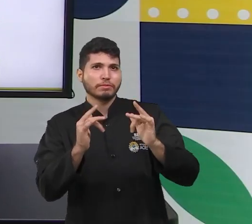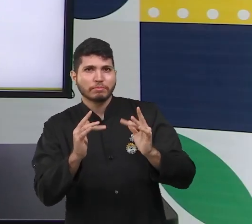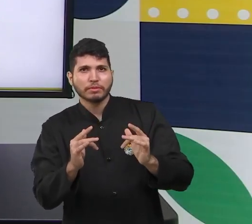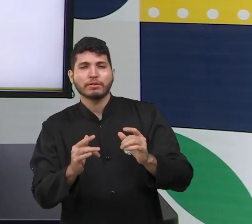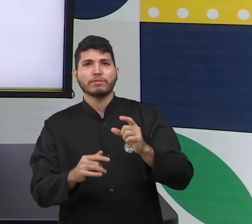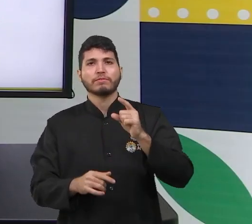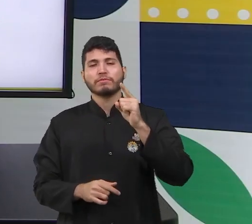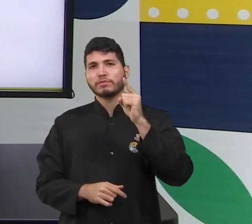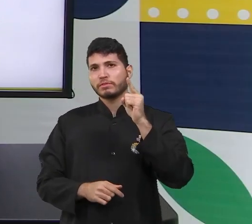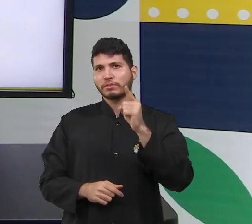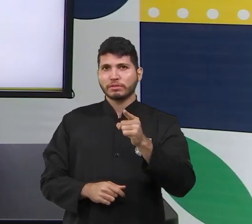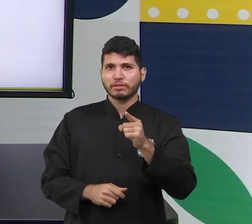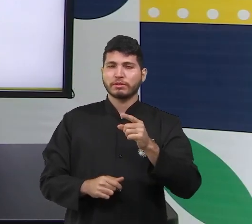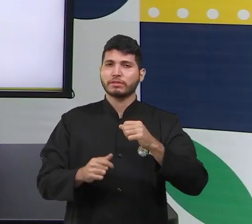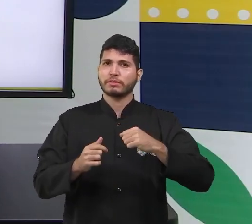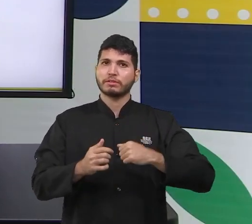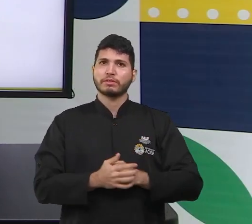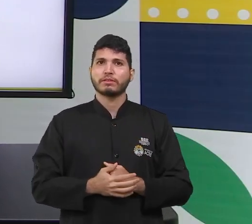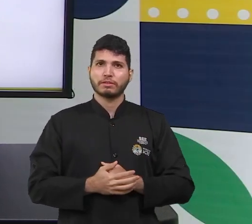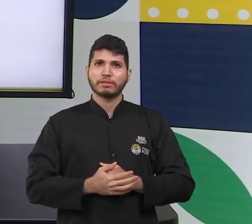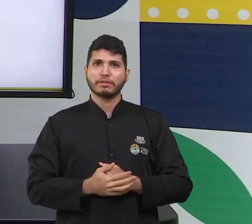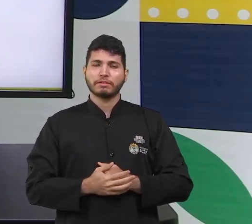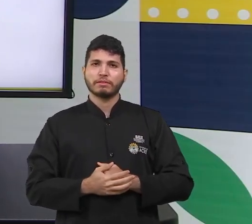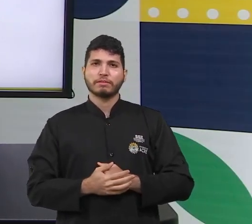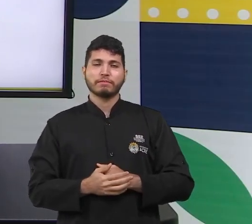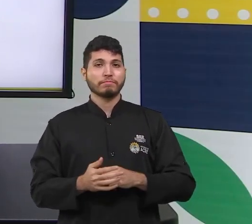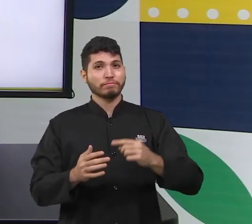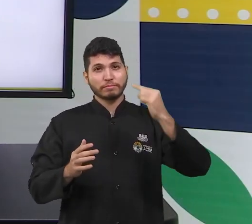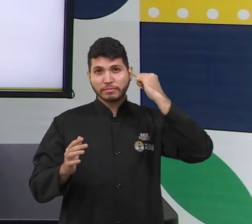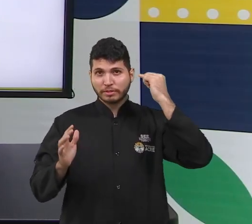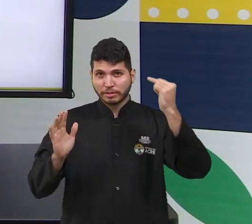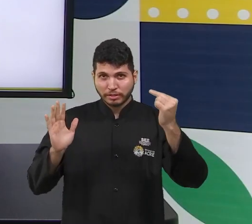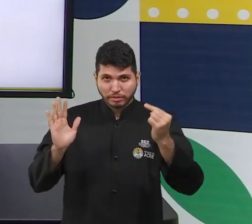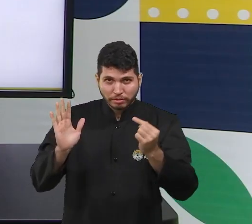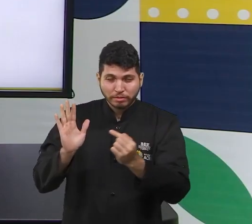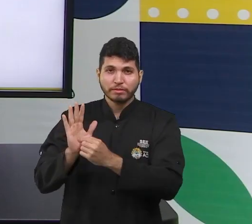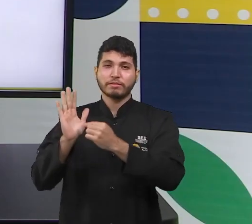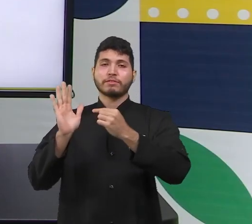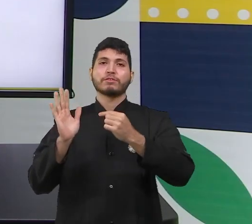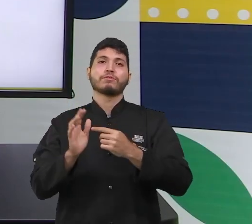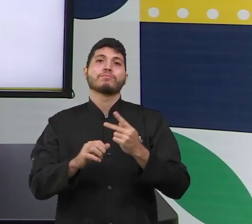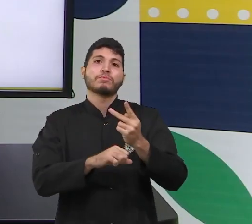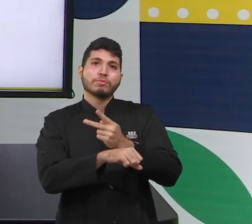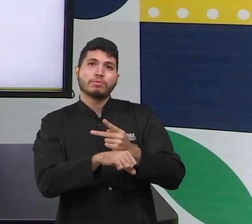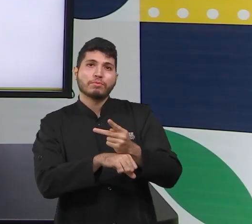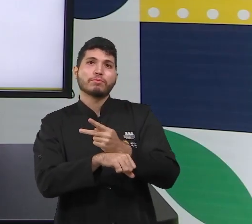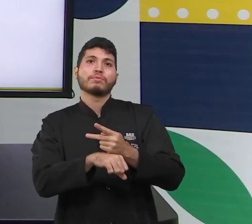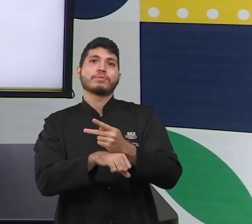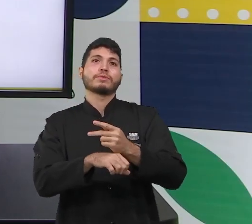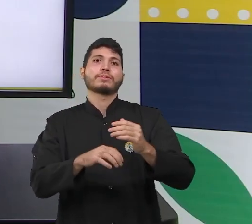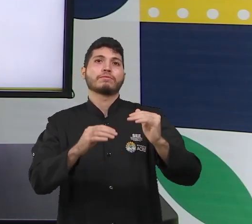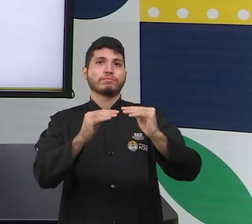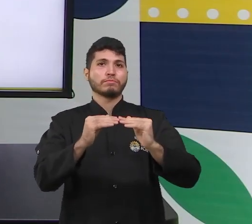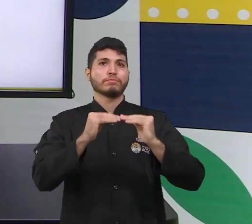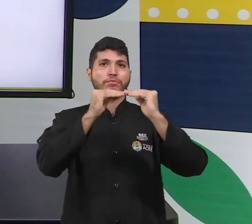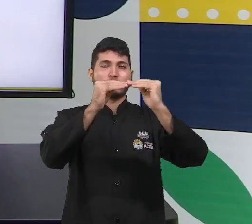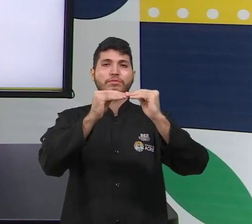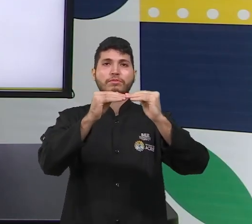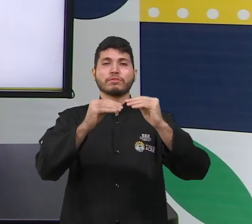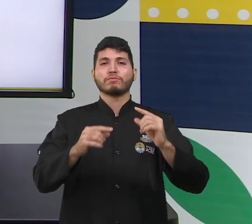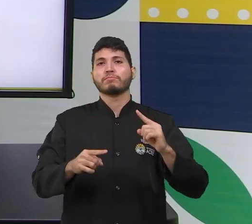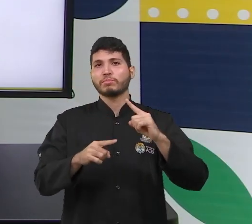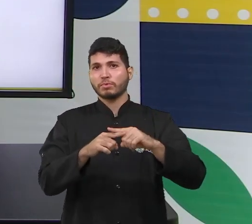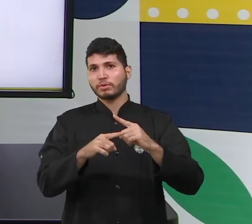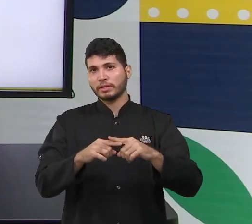de violência, denuncie, procure as autoridades antes que seja tarde. Depois que